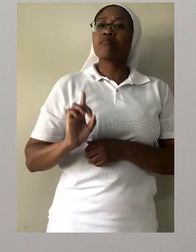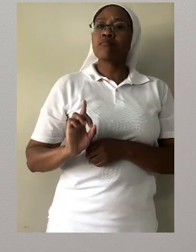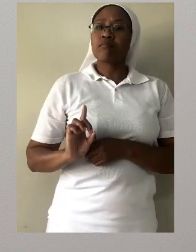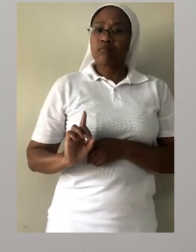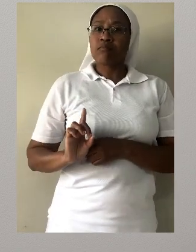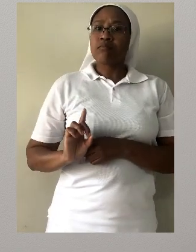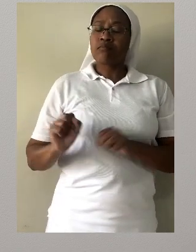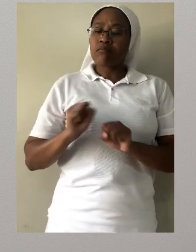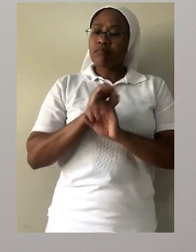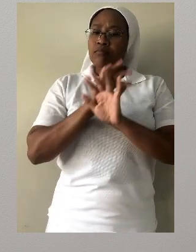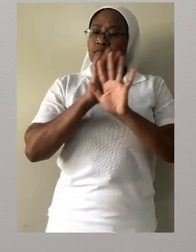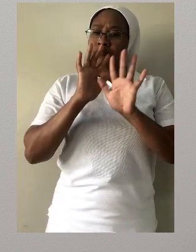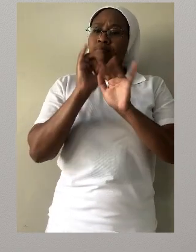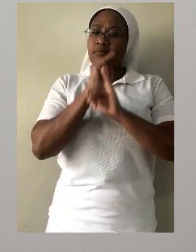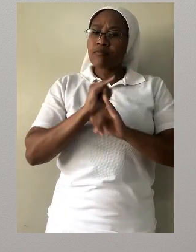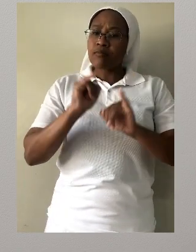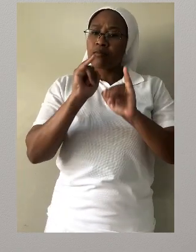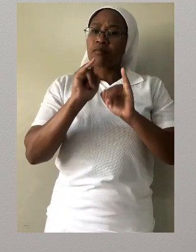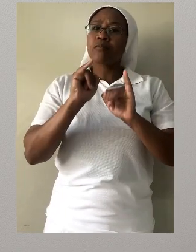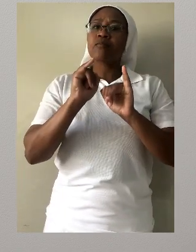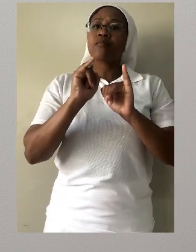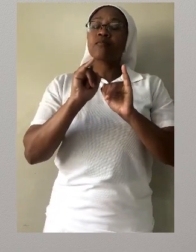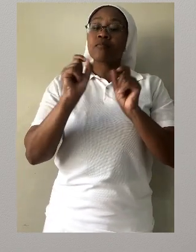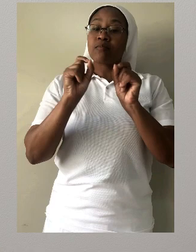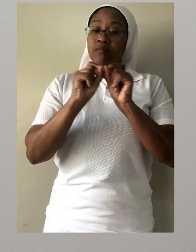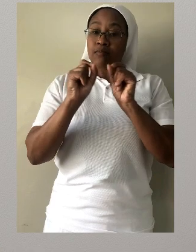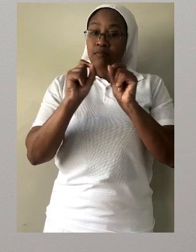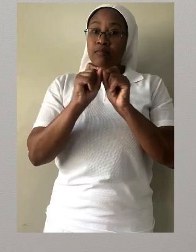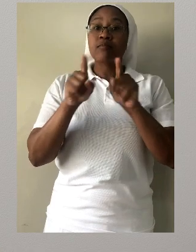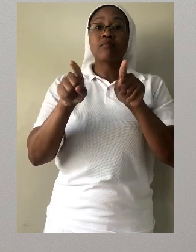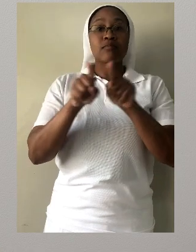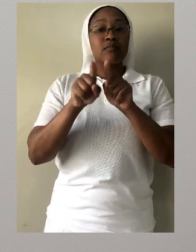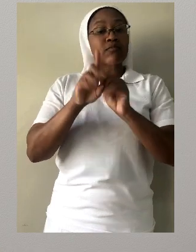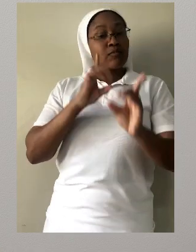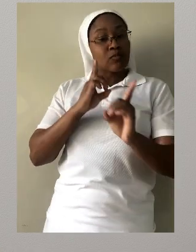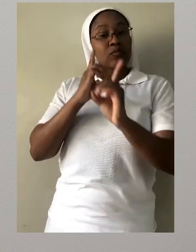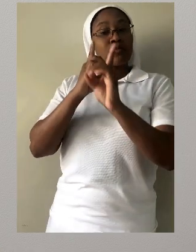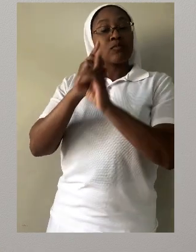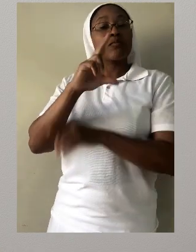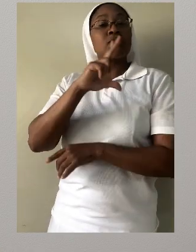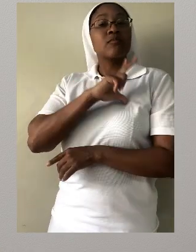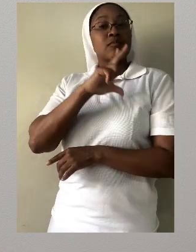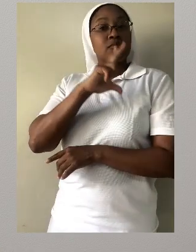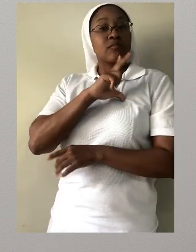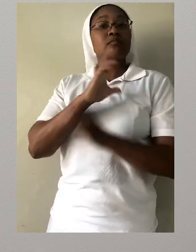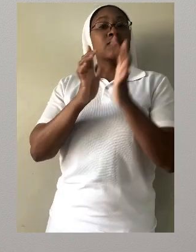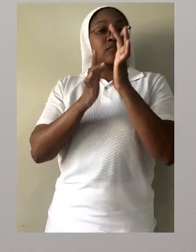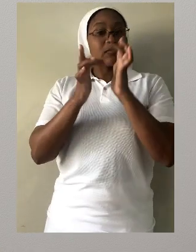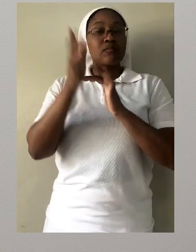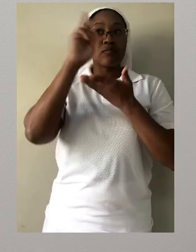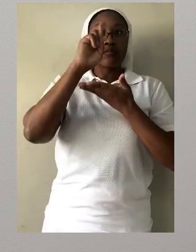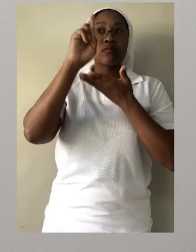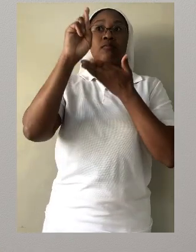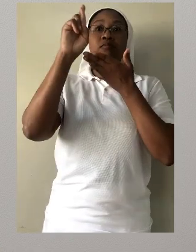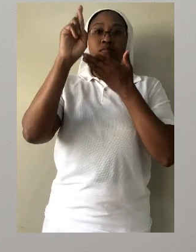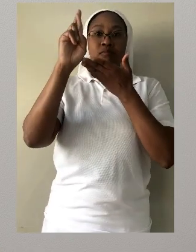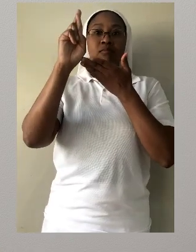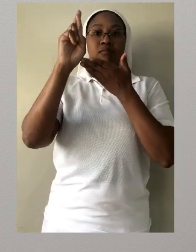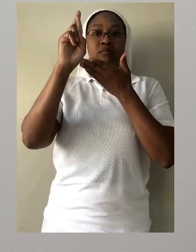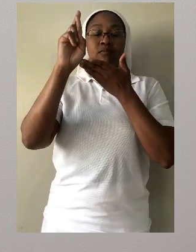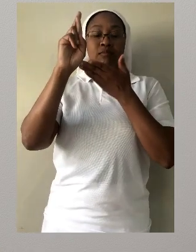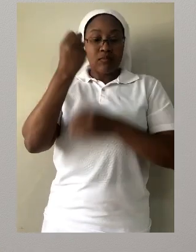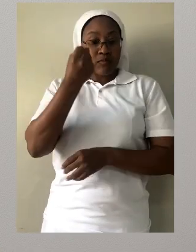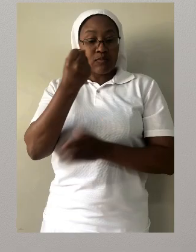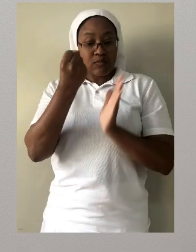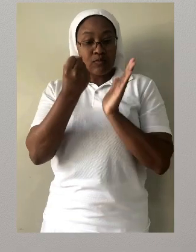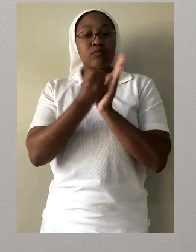de receber explicitamente o primeiro anúncio para realizar então o seu encontro pessoal com o Cristo Senhor. Está